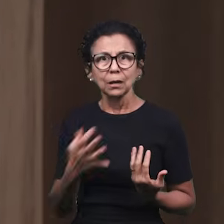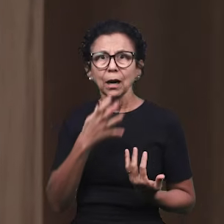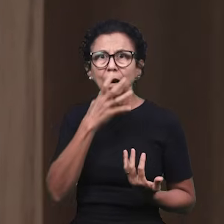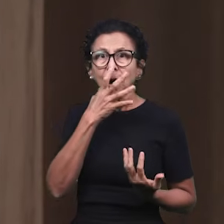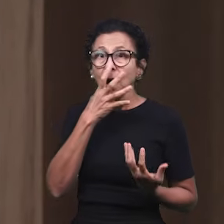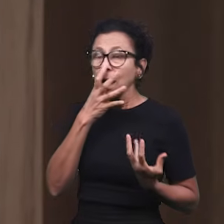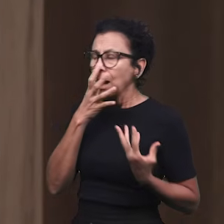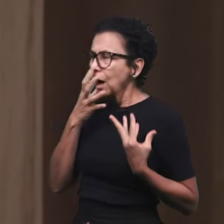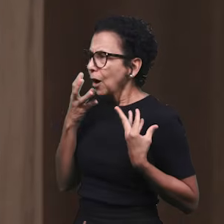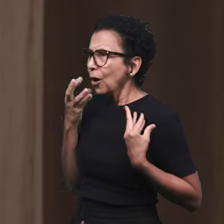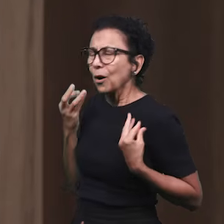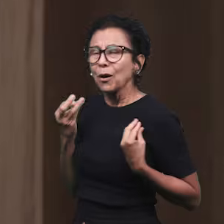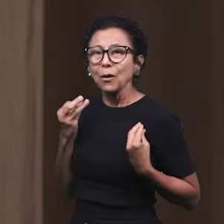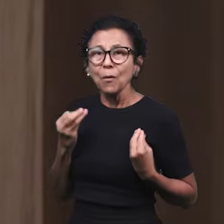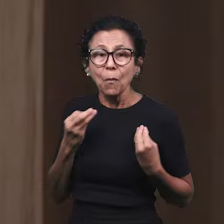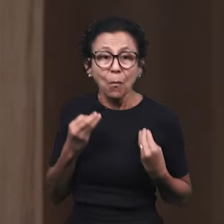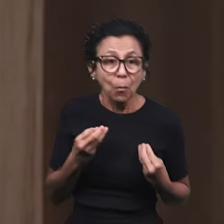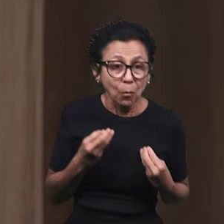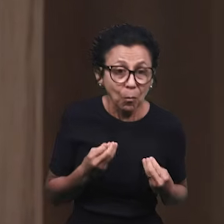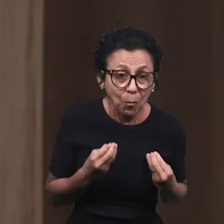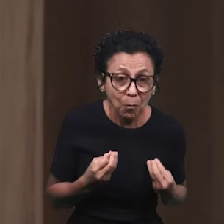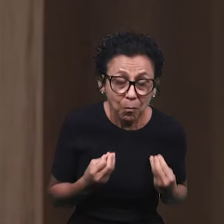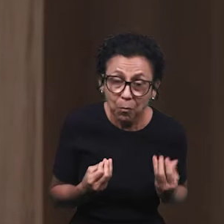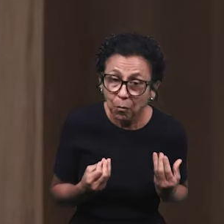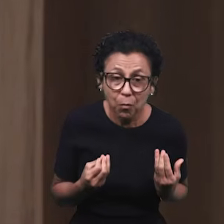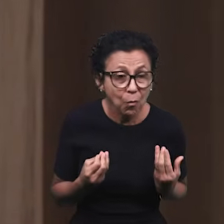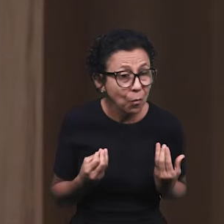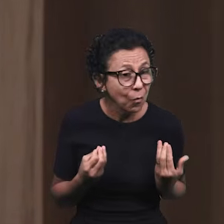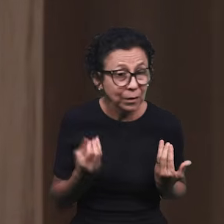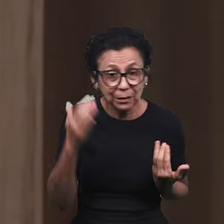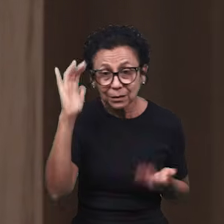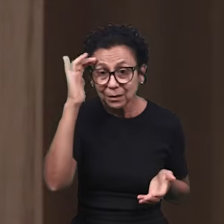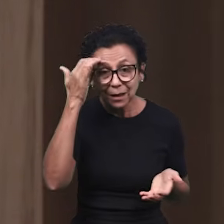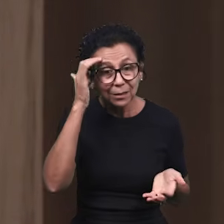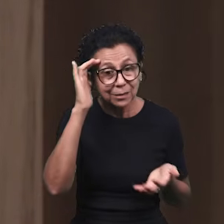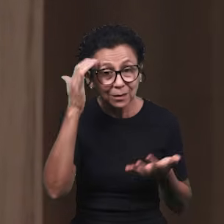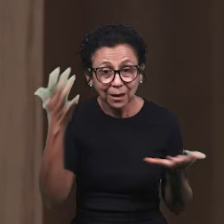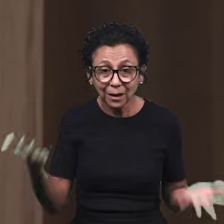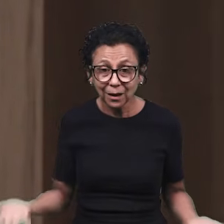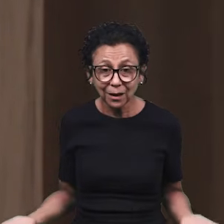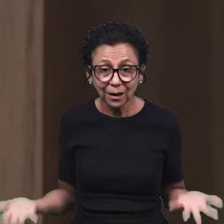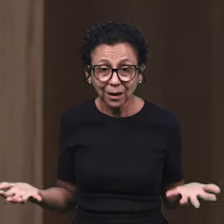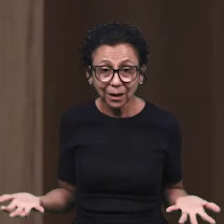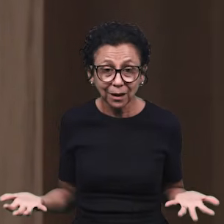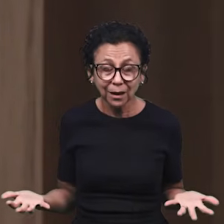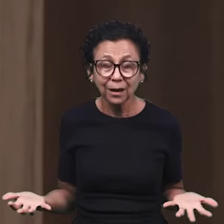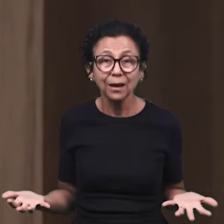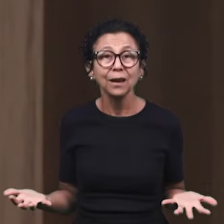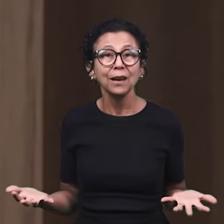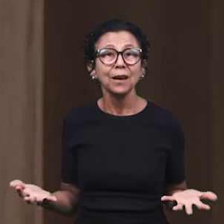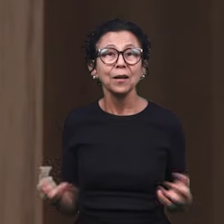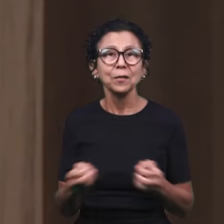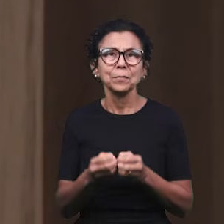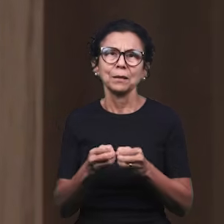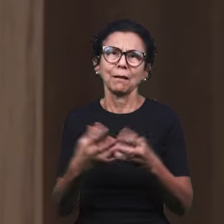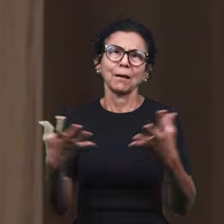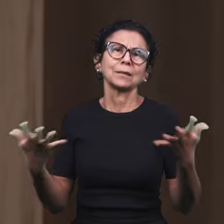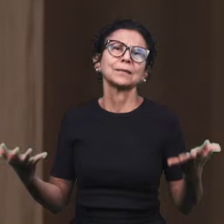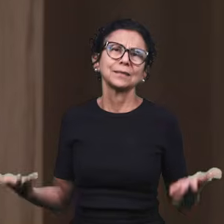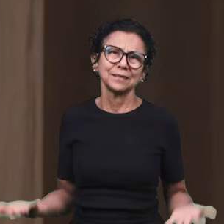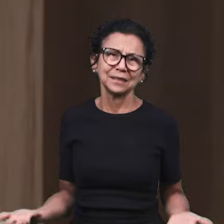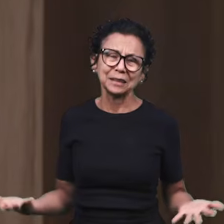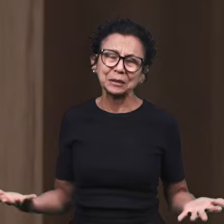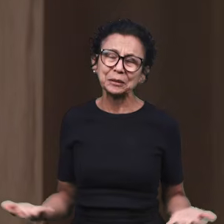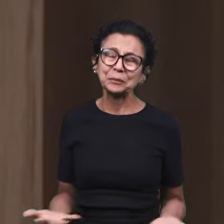extraordinária, né, além da sua capacidade de entendimento, havia acontecido ali. E naquele